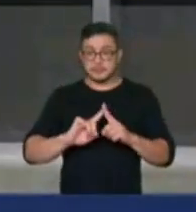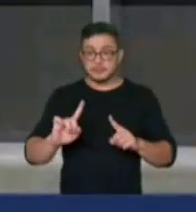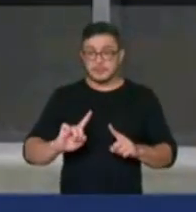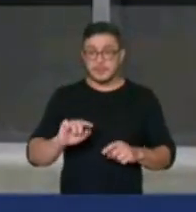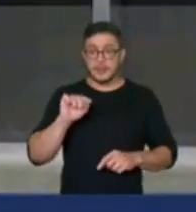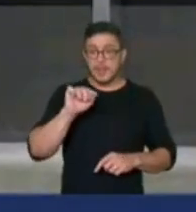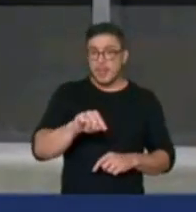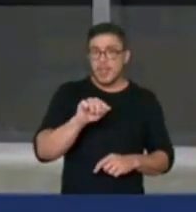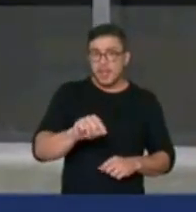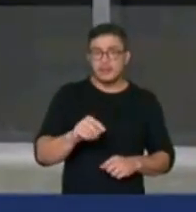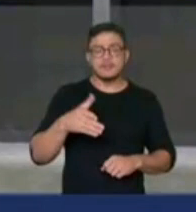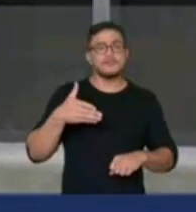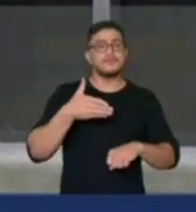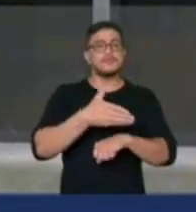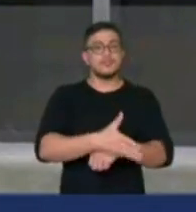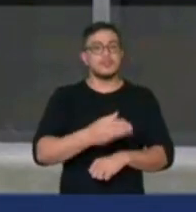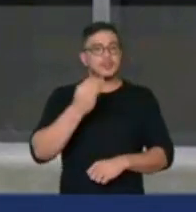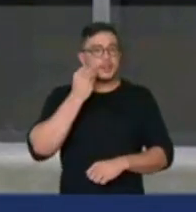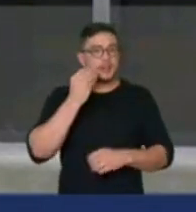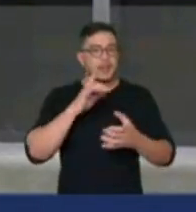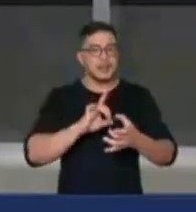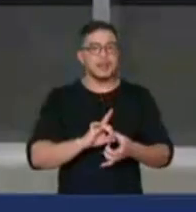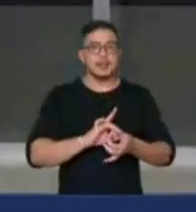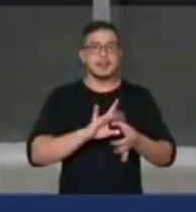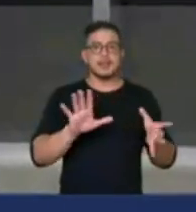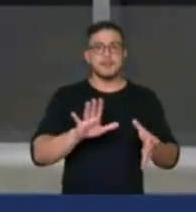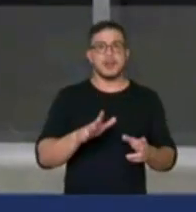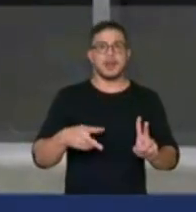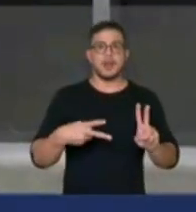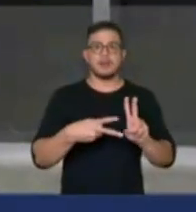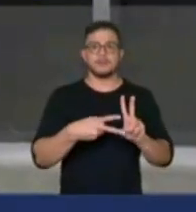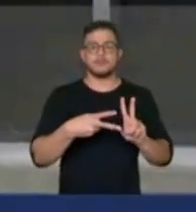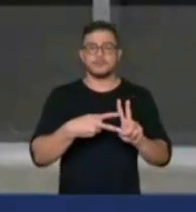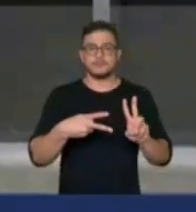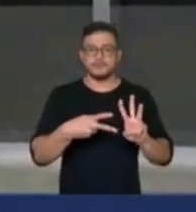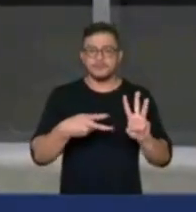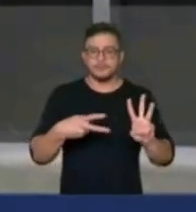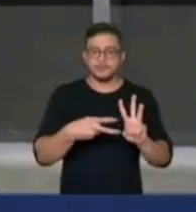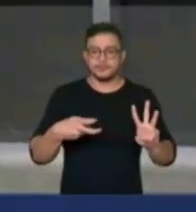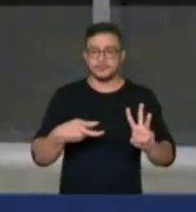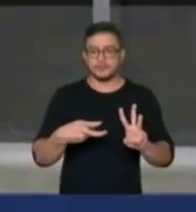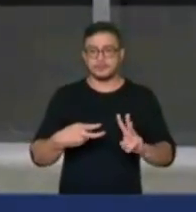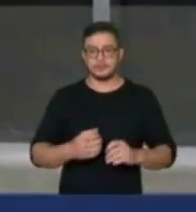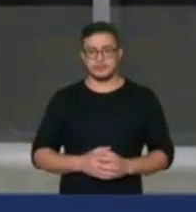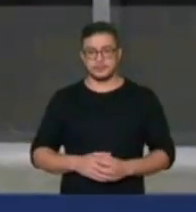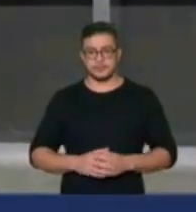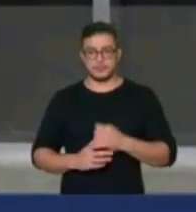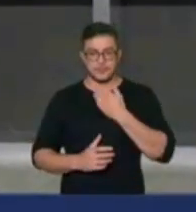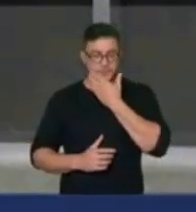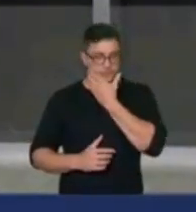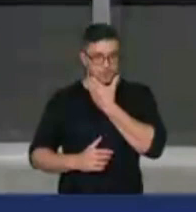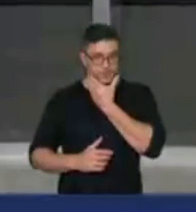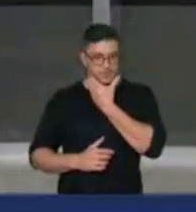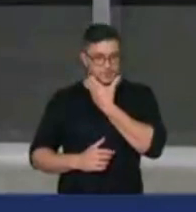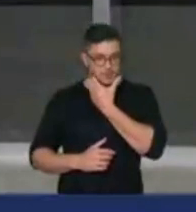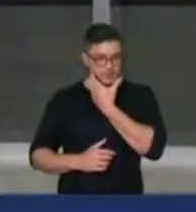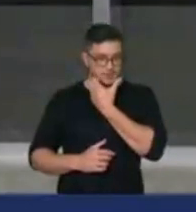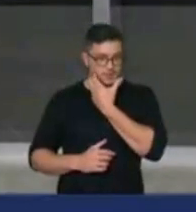um indígena que é um agitador contra a democracia. Nós temos que ter, sim,